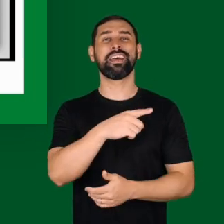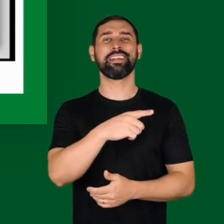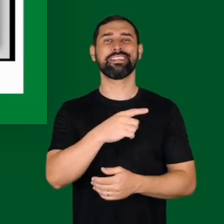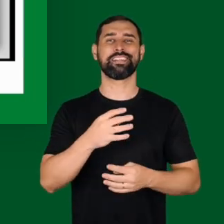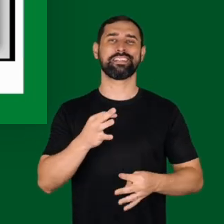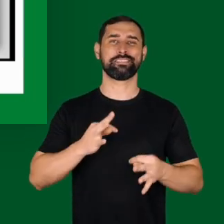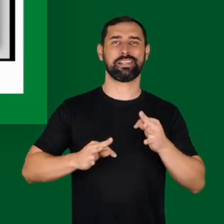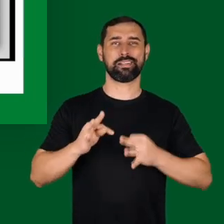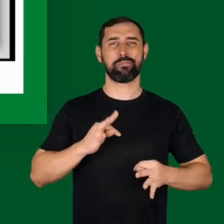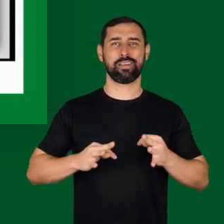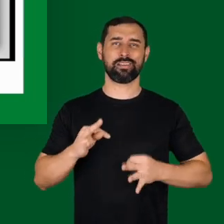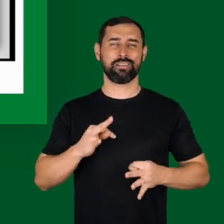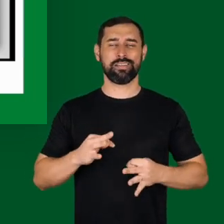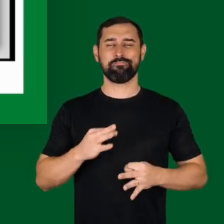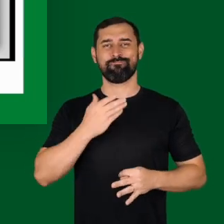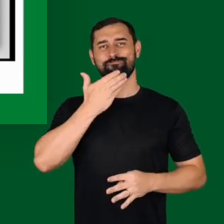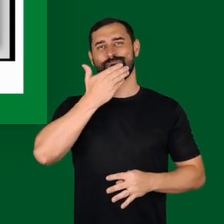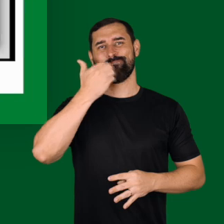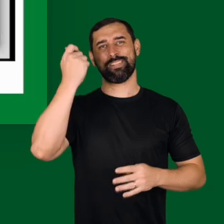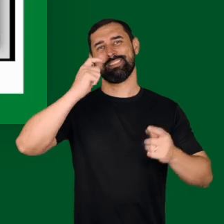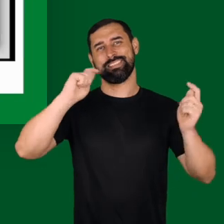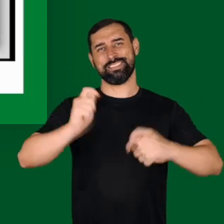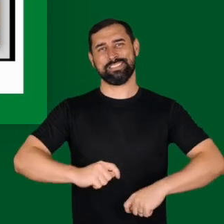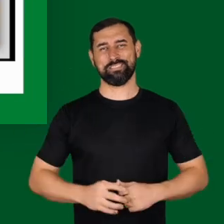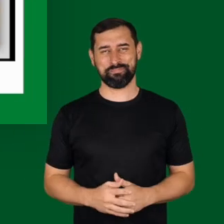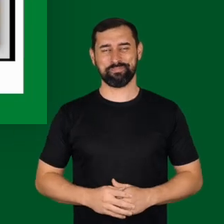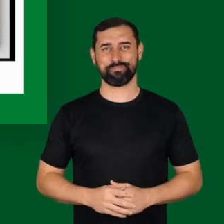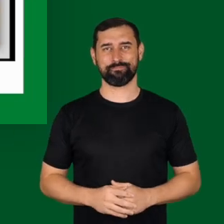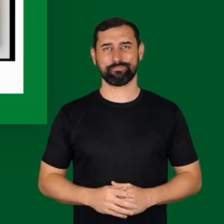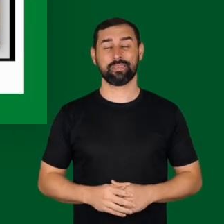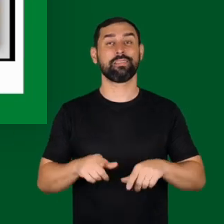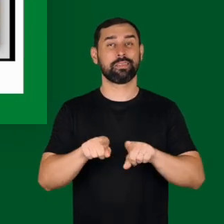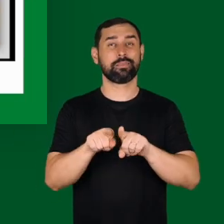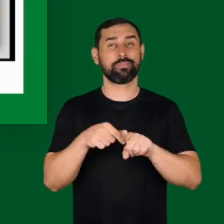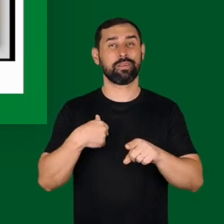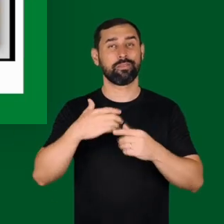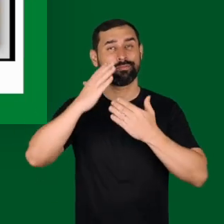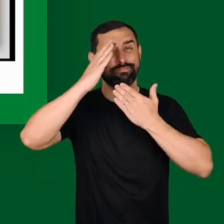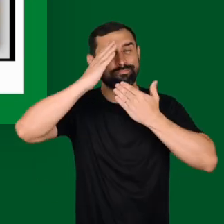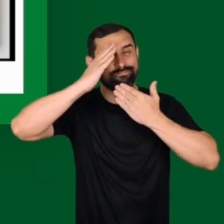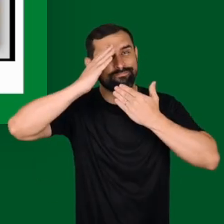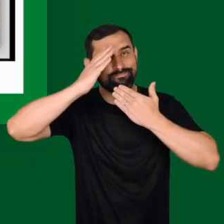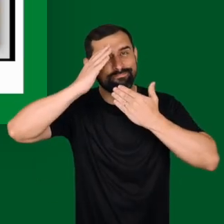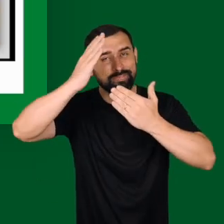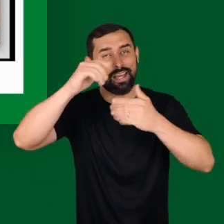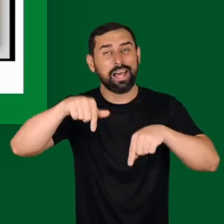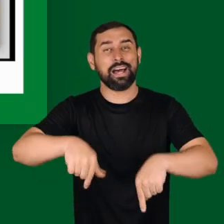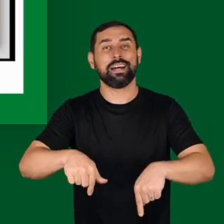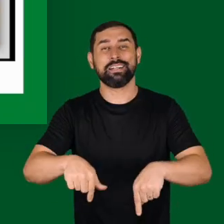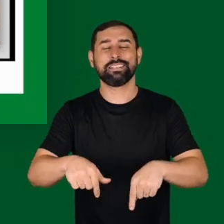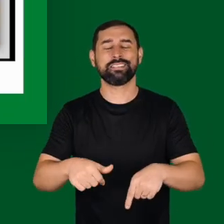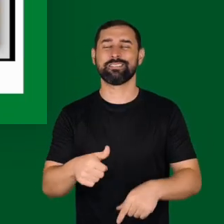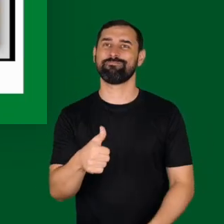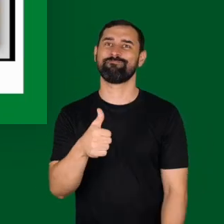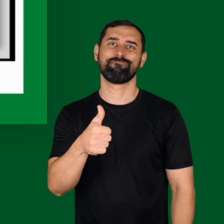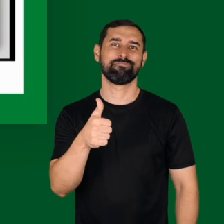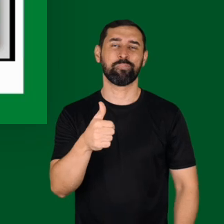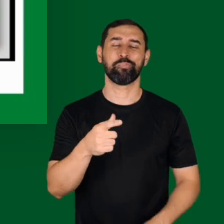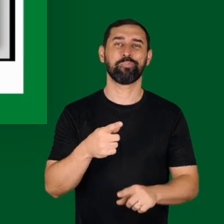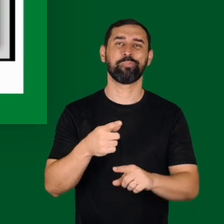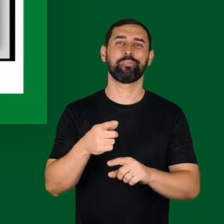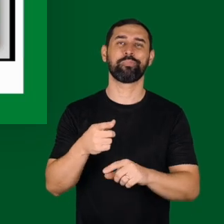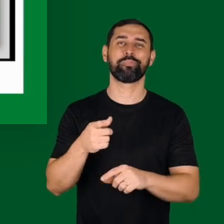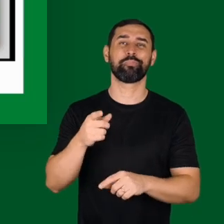ele consiga realizar o tratamento da melhor forma possível. Eu gostaria de agradecer muito nessa